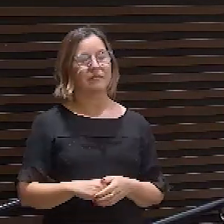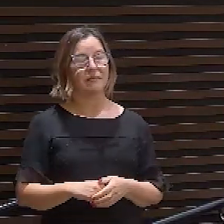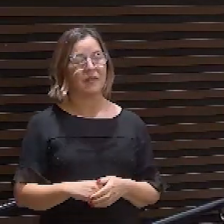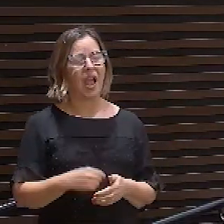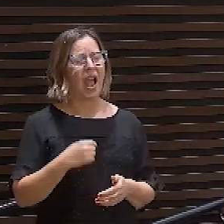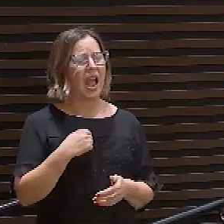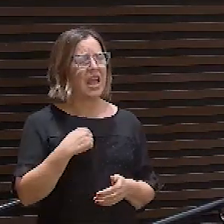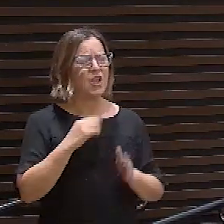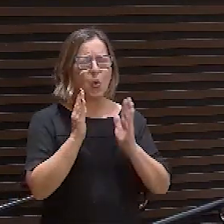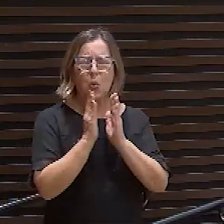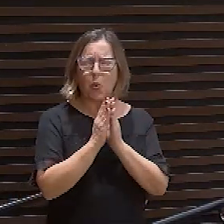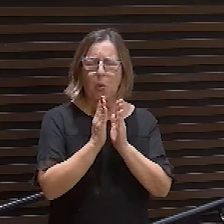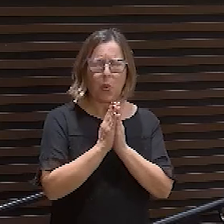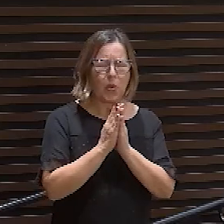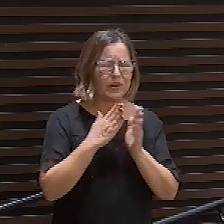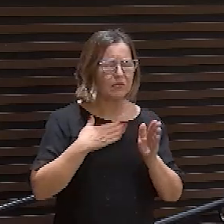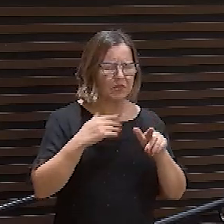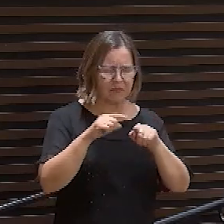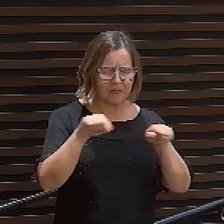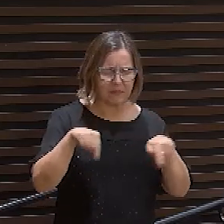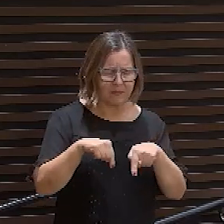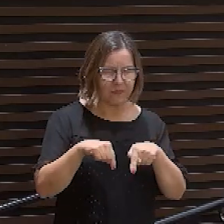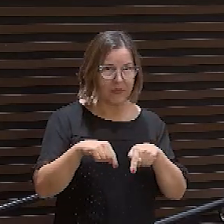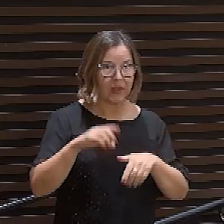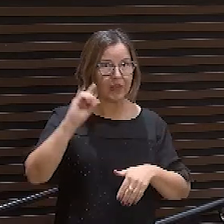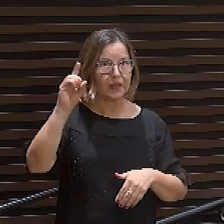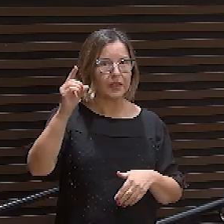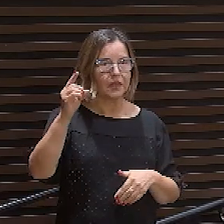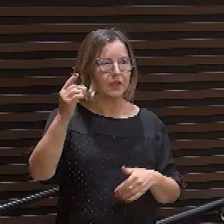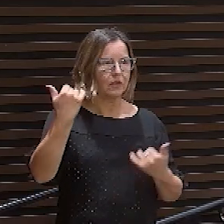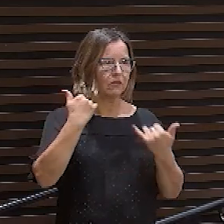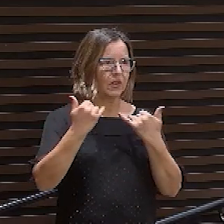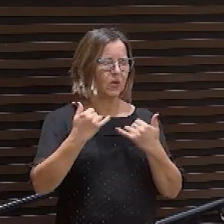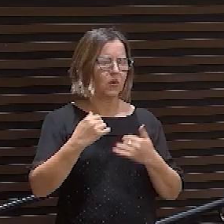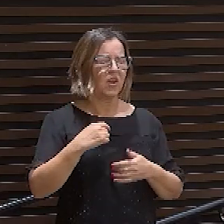e Deus disse, eu vou levar esse menino.